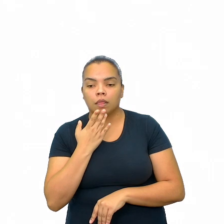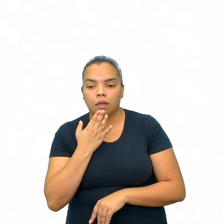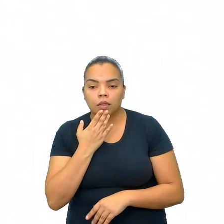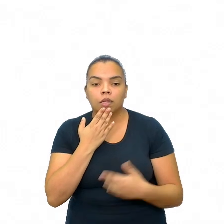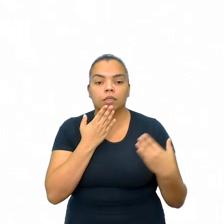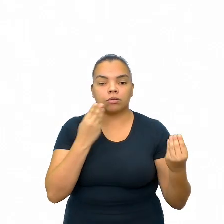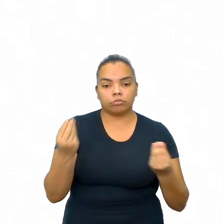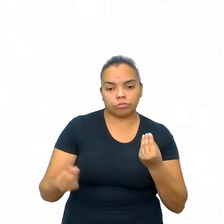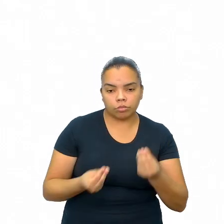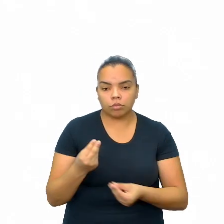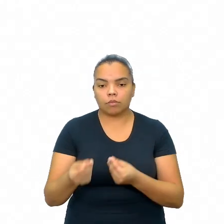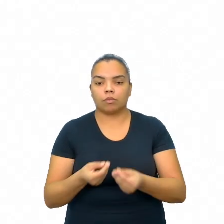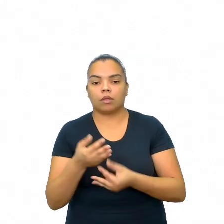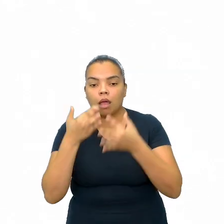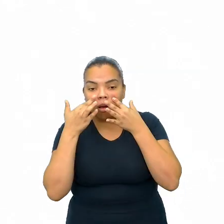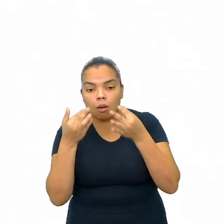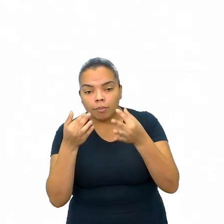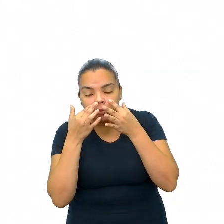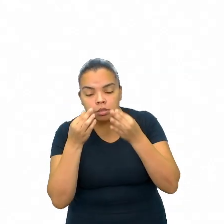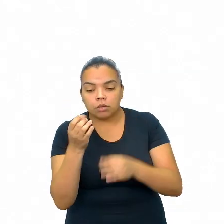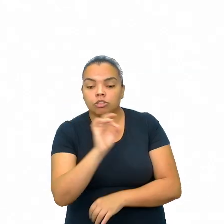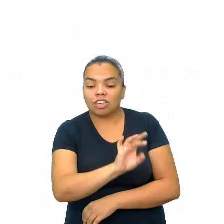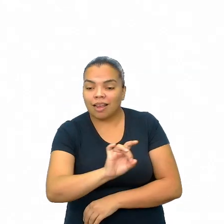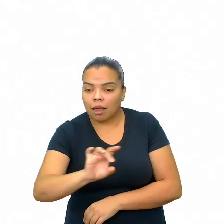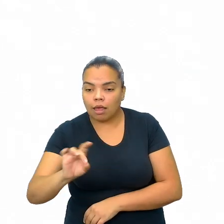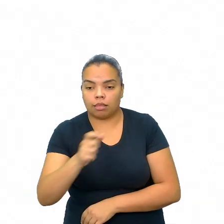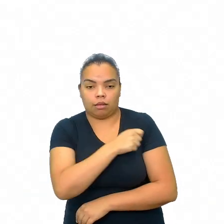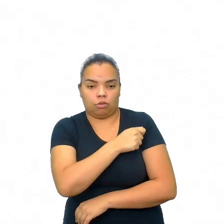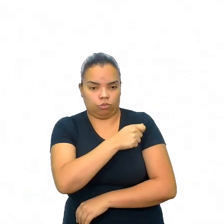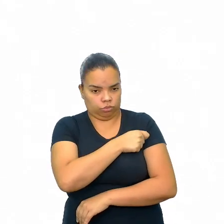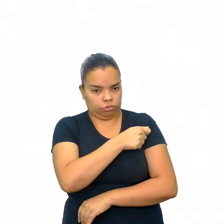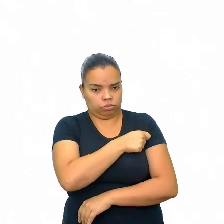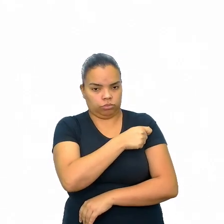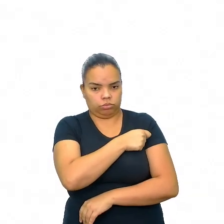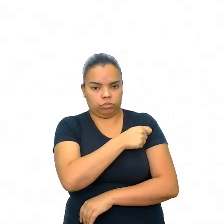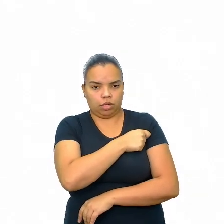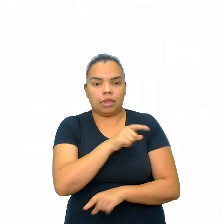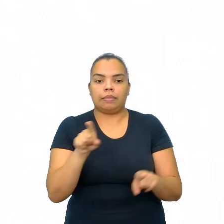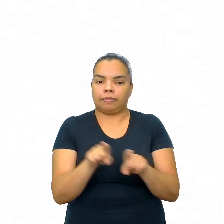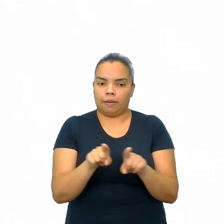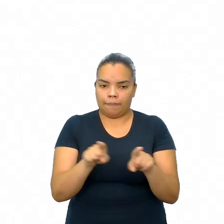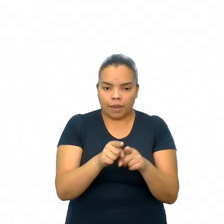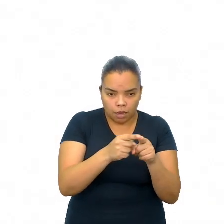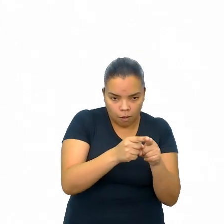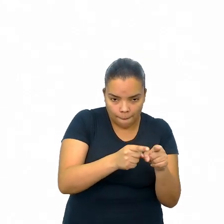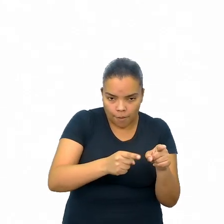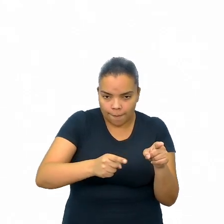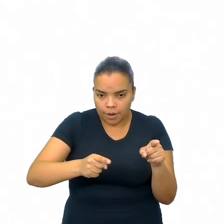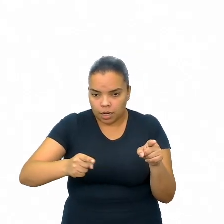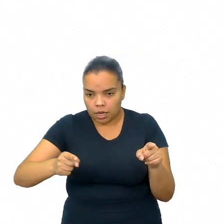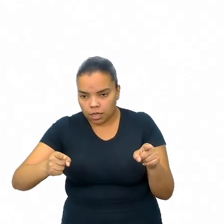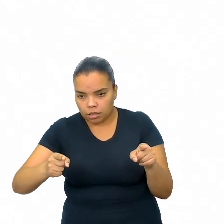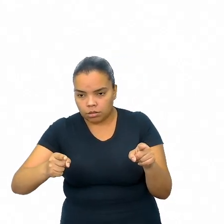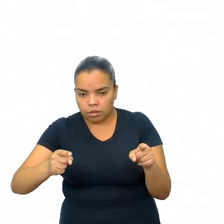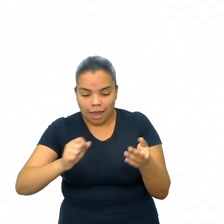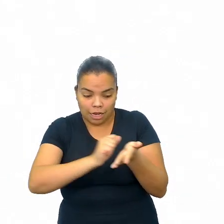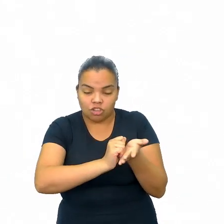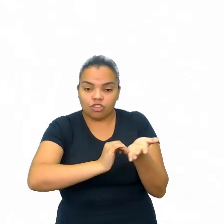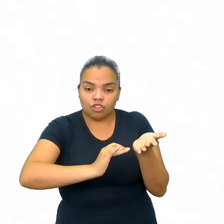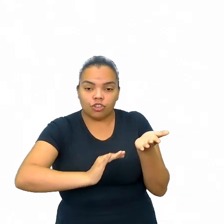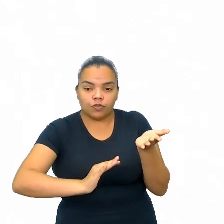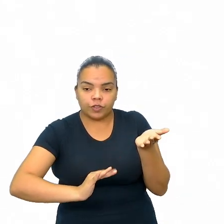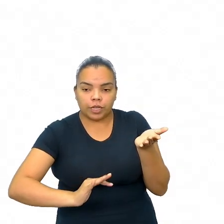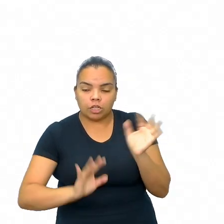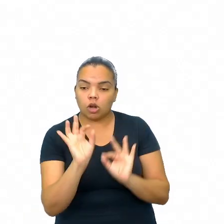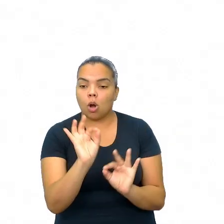as observações dos avanços de cada um. E também no momento de elaborar uma atividade, no